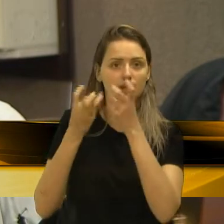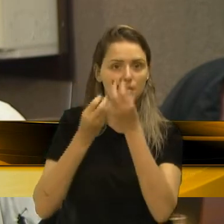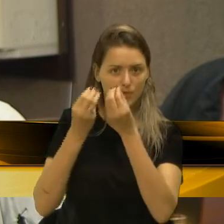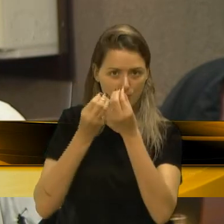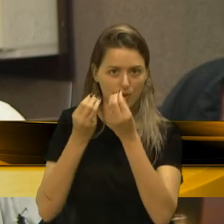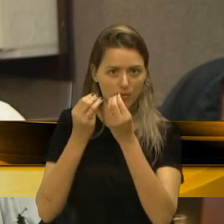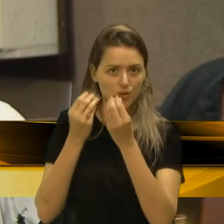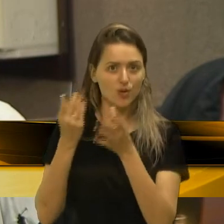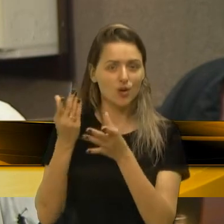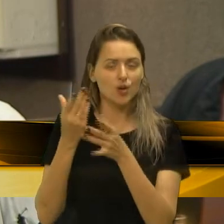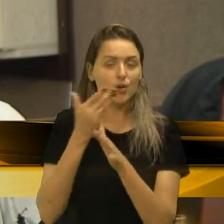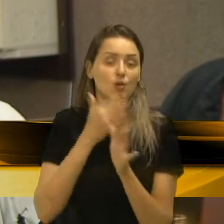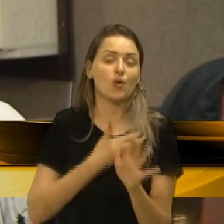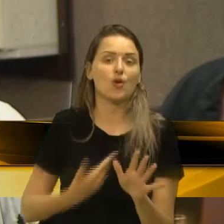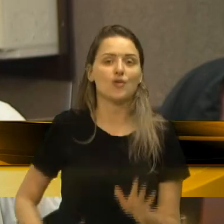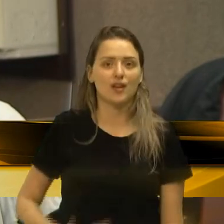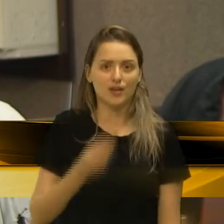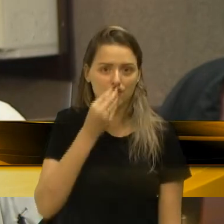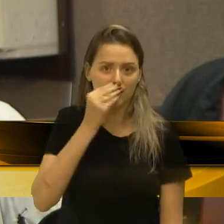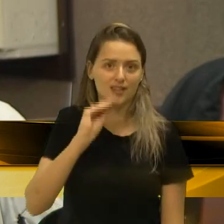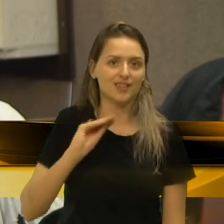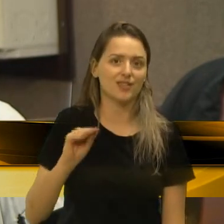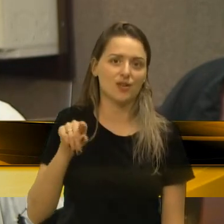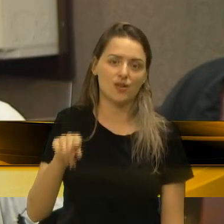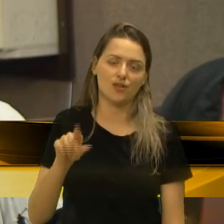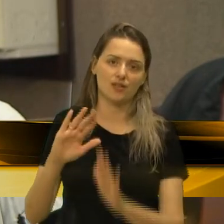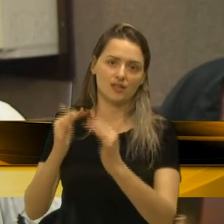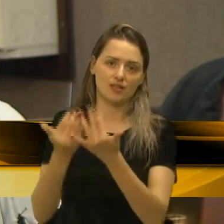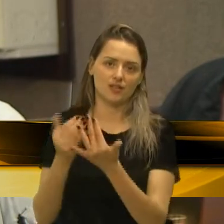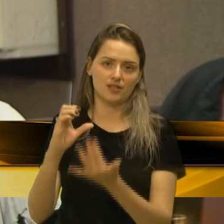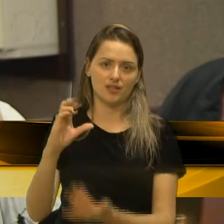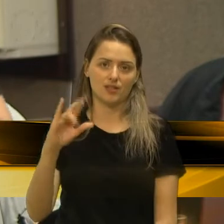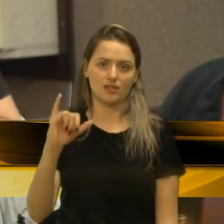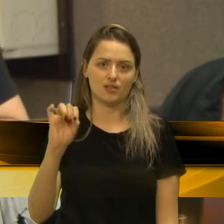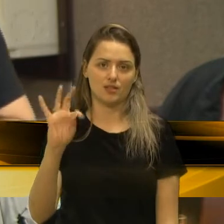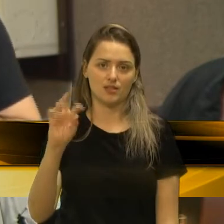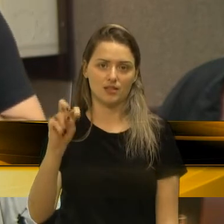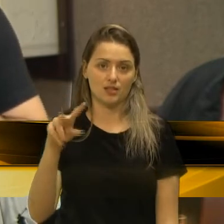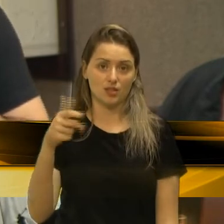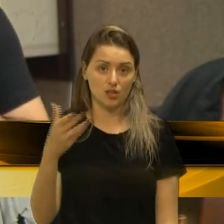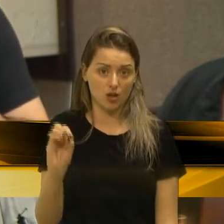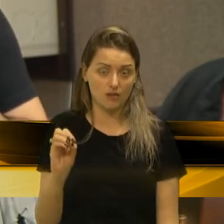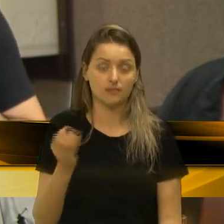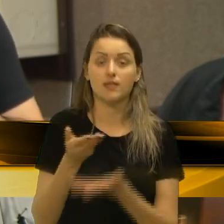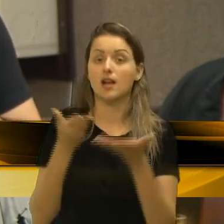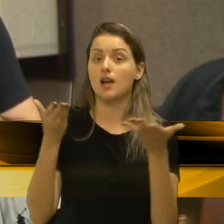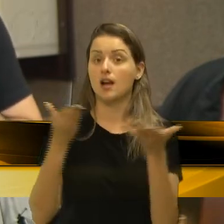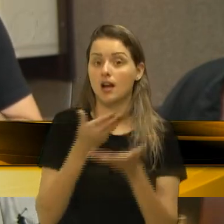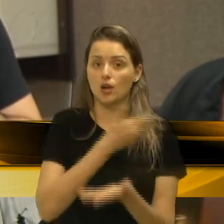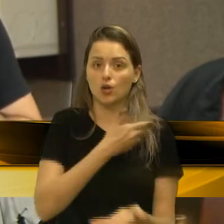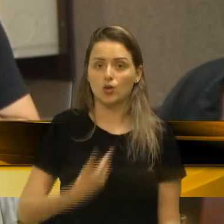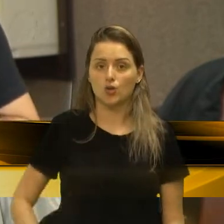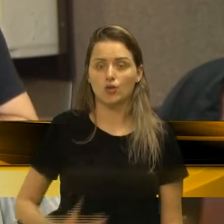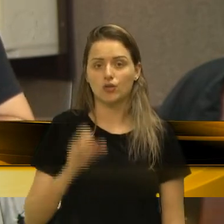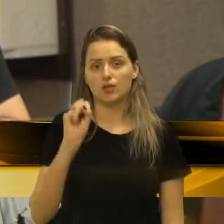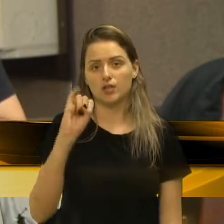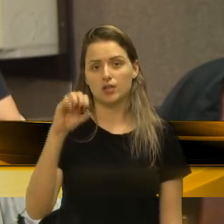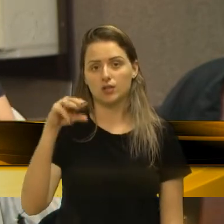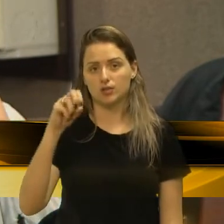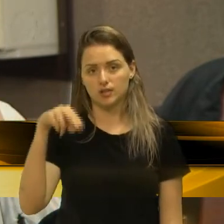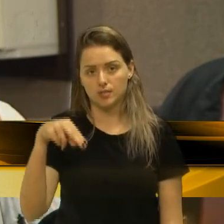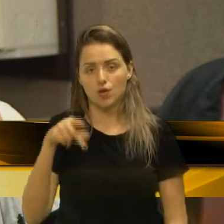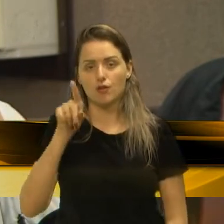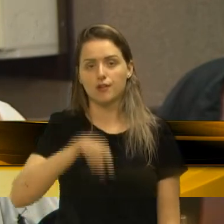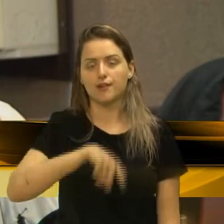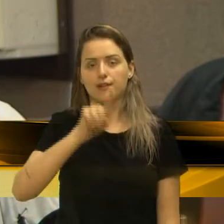a instituição, com o ambiente escolar. Voltamos, então, ao governo Simão, que cortou diversos direitos, a